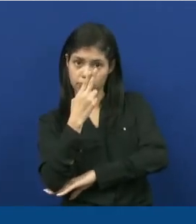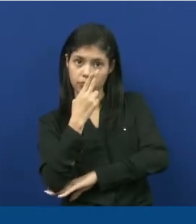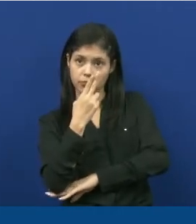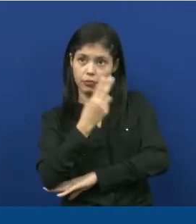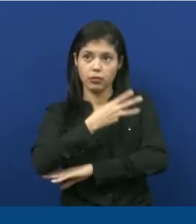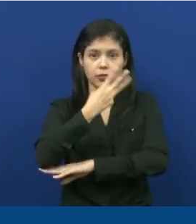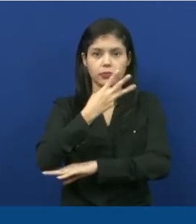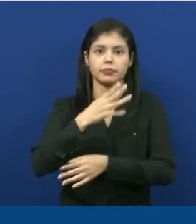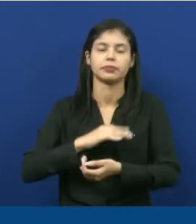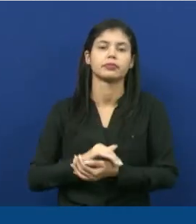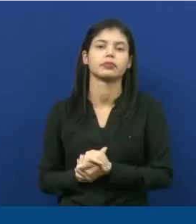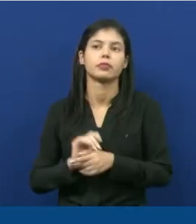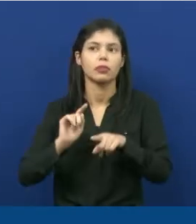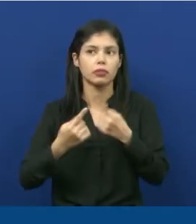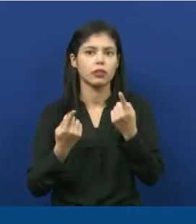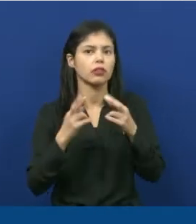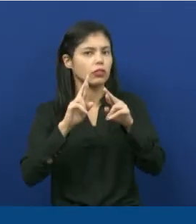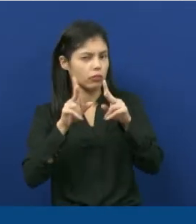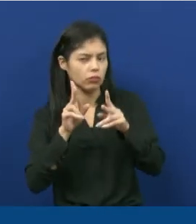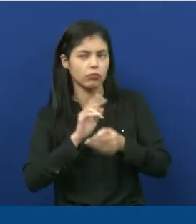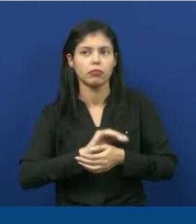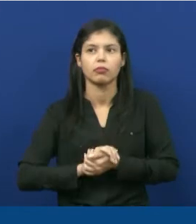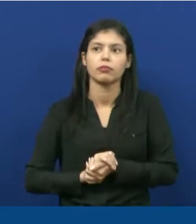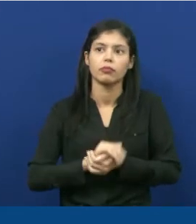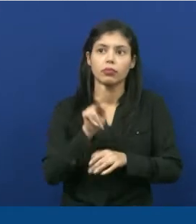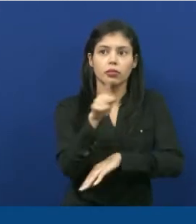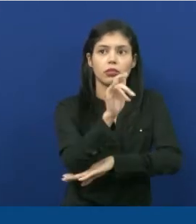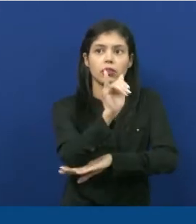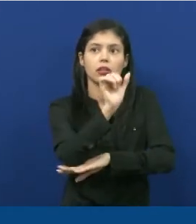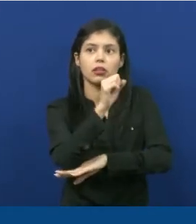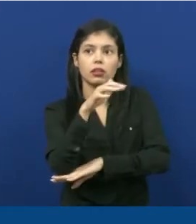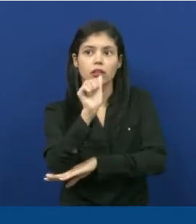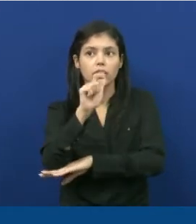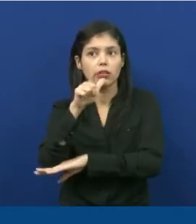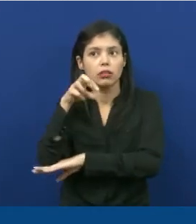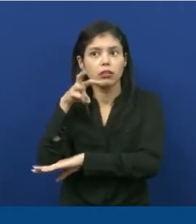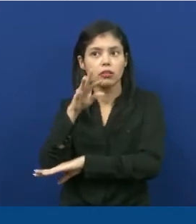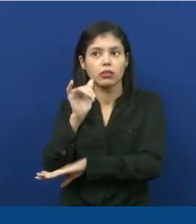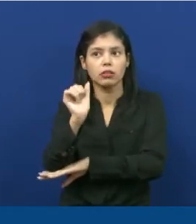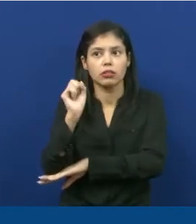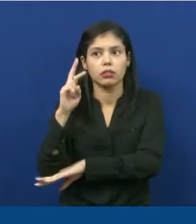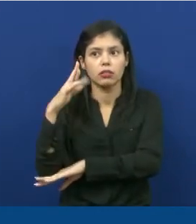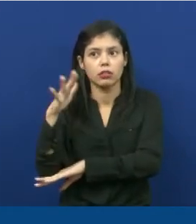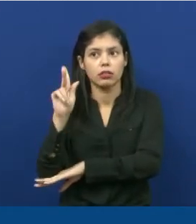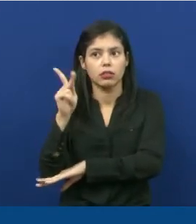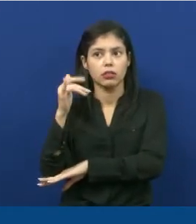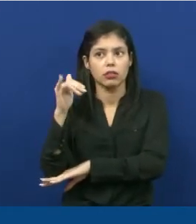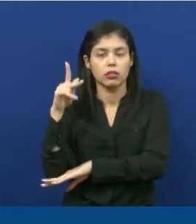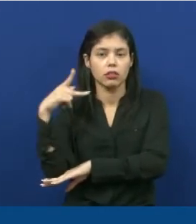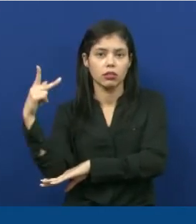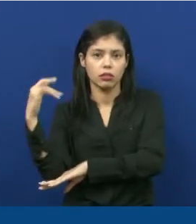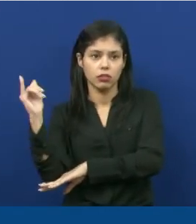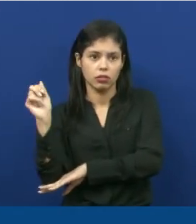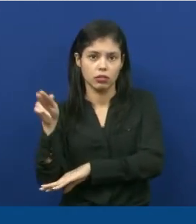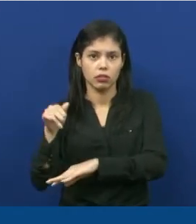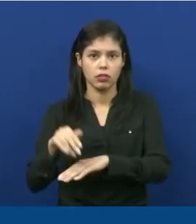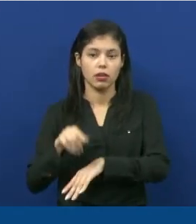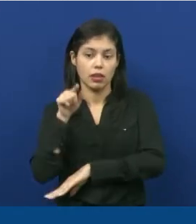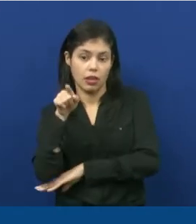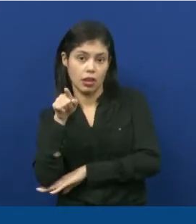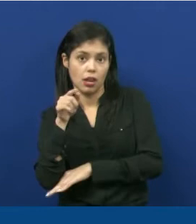frase 3, mas tem algumas coisinhas diferentes. He's always happy. Ele está ou é